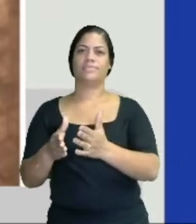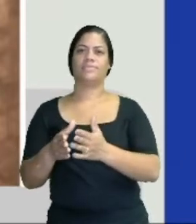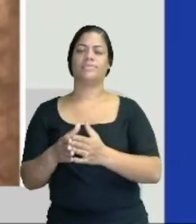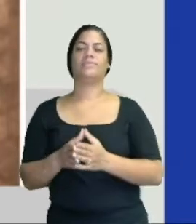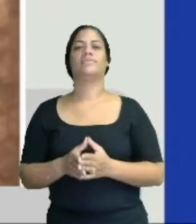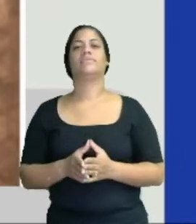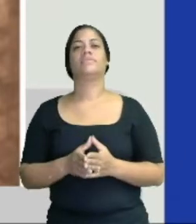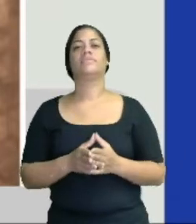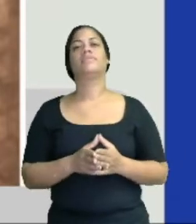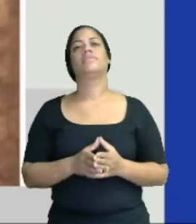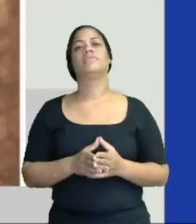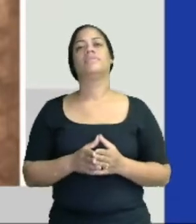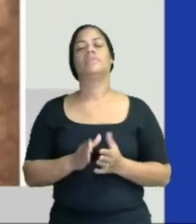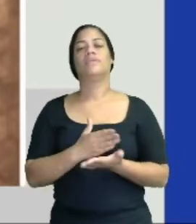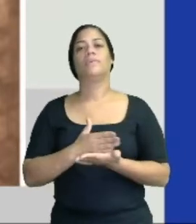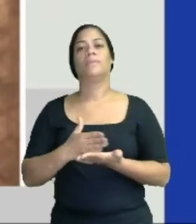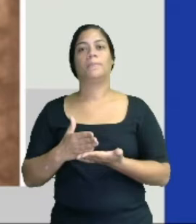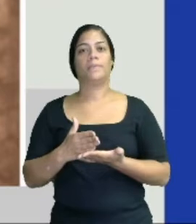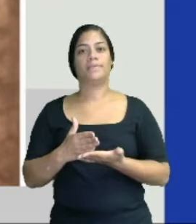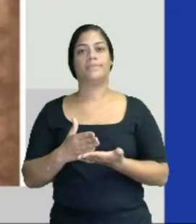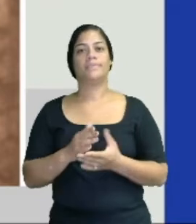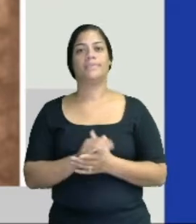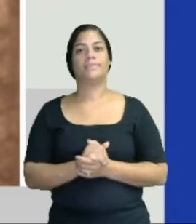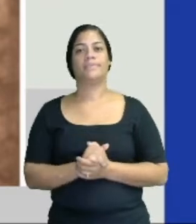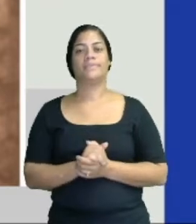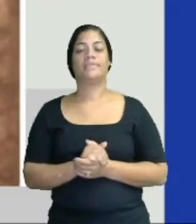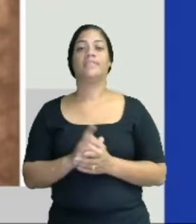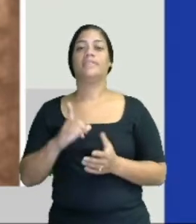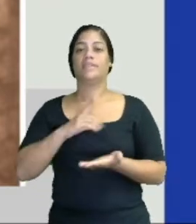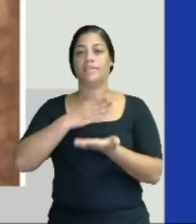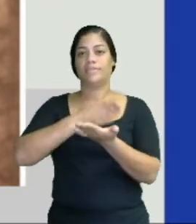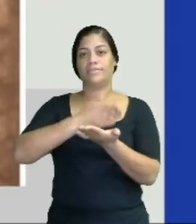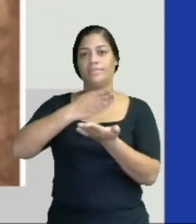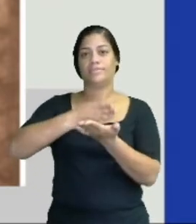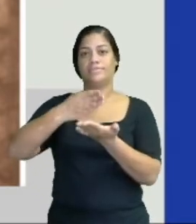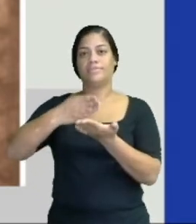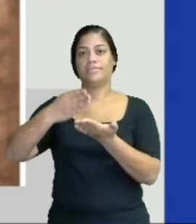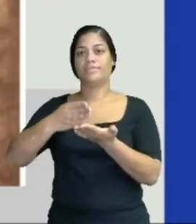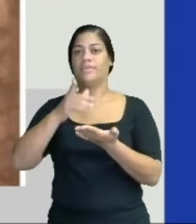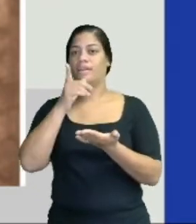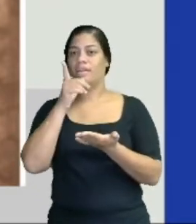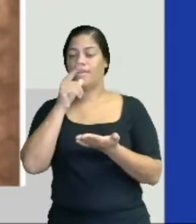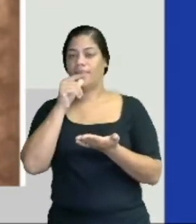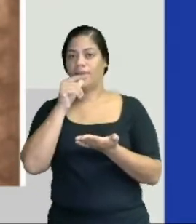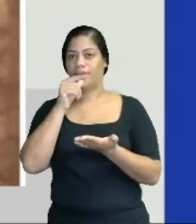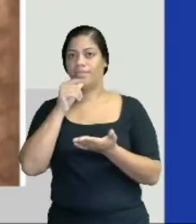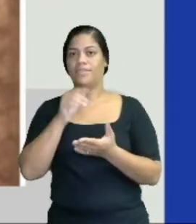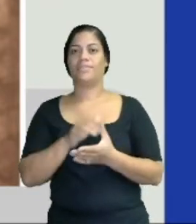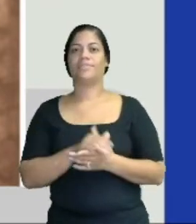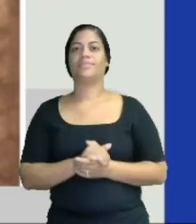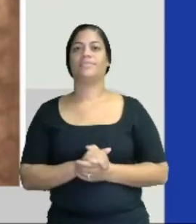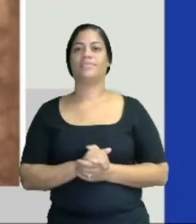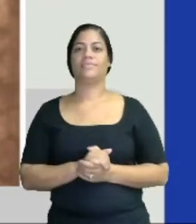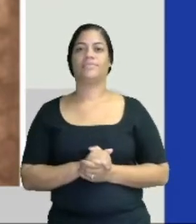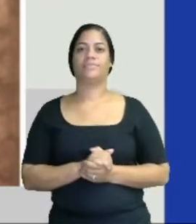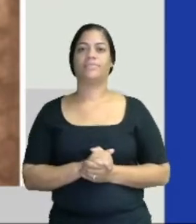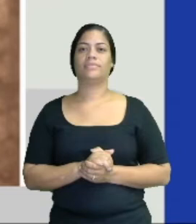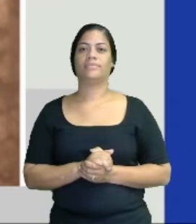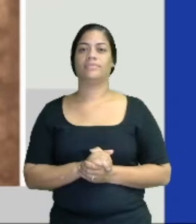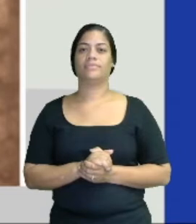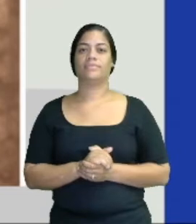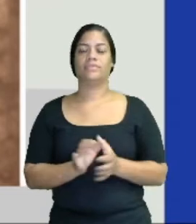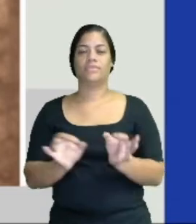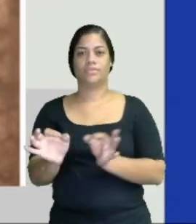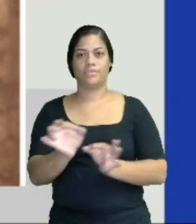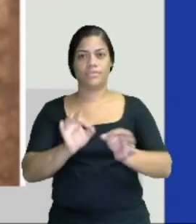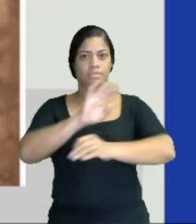que onde o rio nasce. A gente vai ter os divisores de água, que são esses